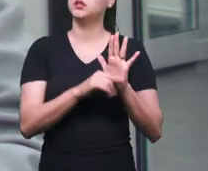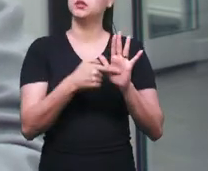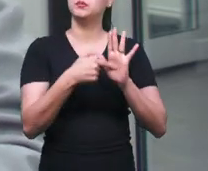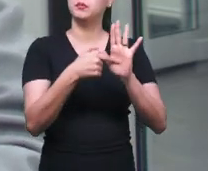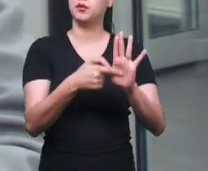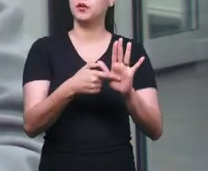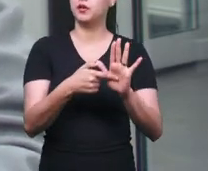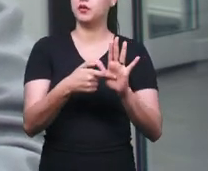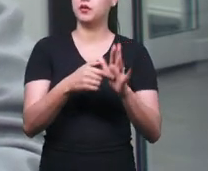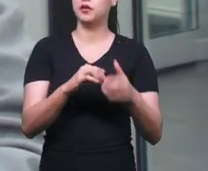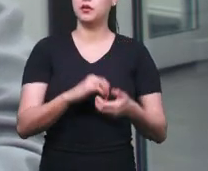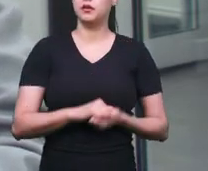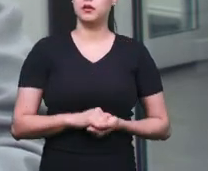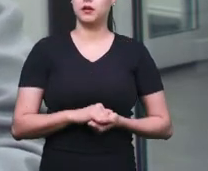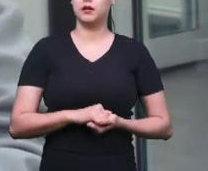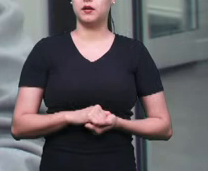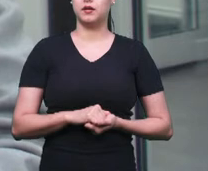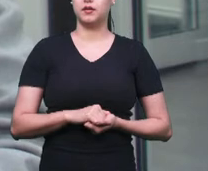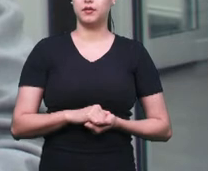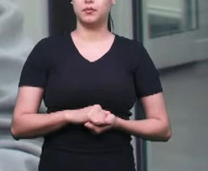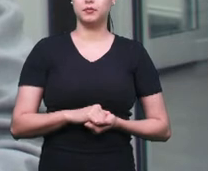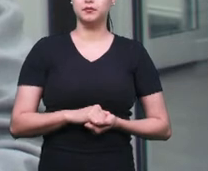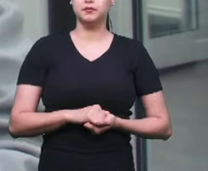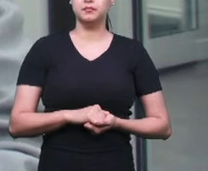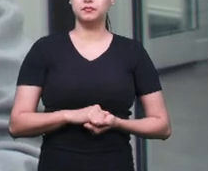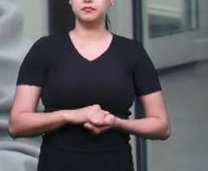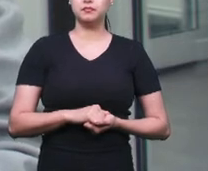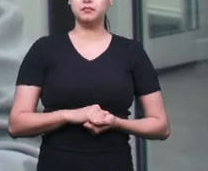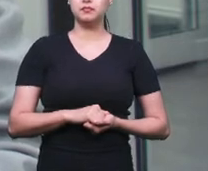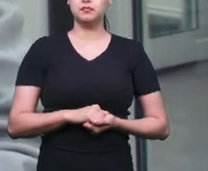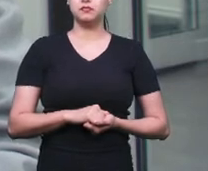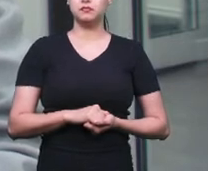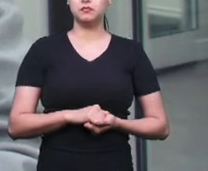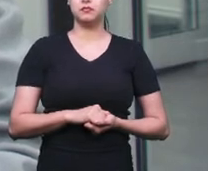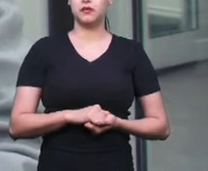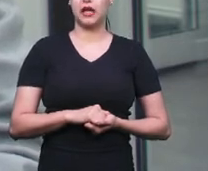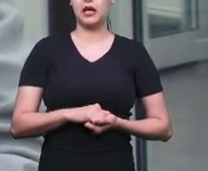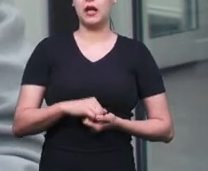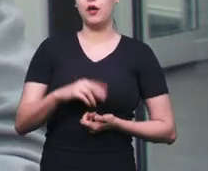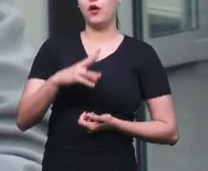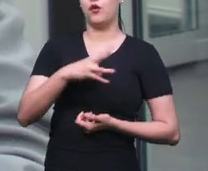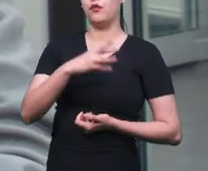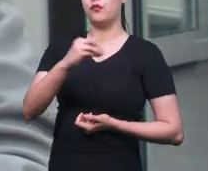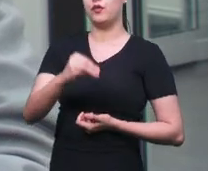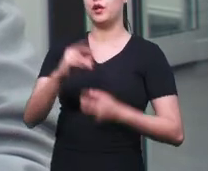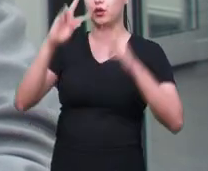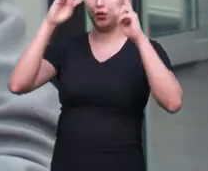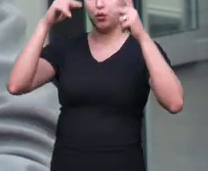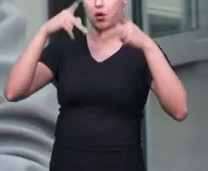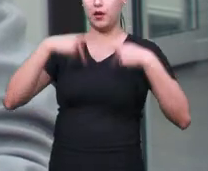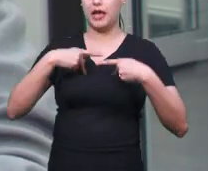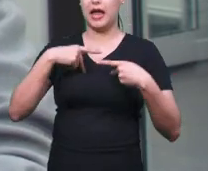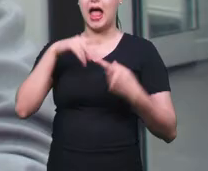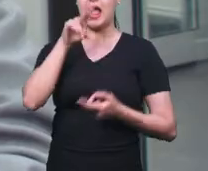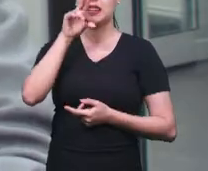filho do homem, farei com que a tua língua se pegue ao paladar e ficarás mudo.